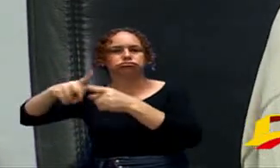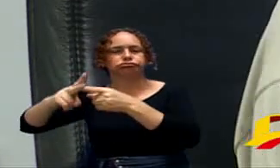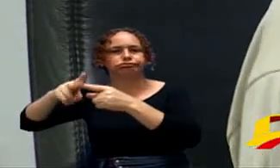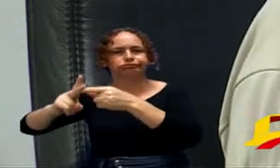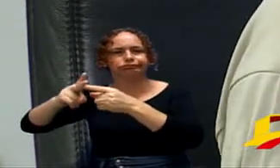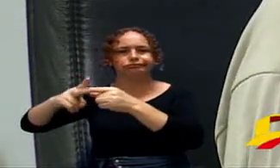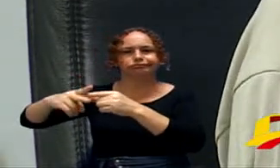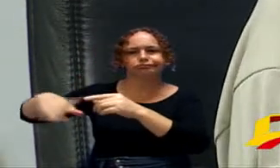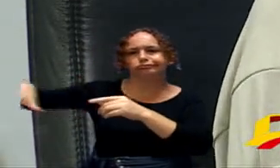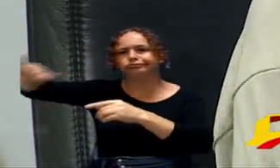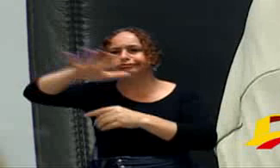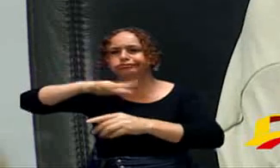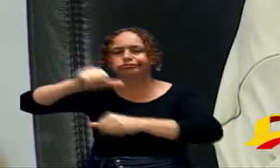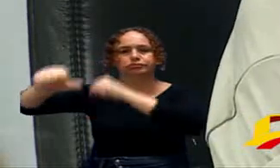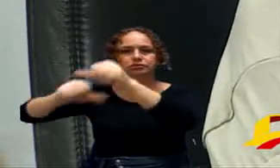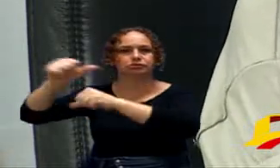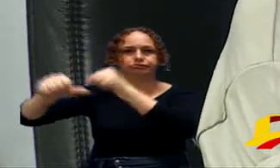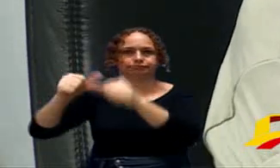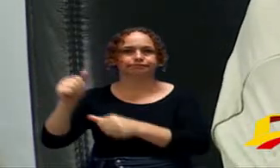referencial urbano.